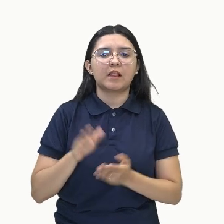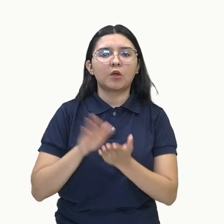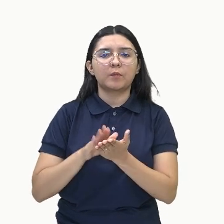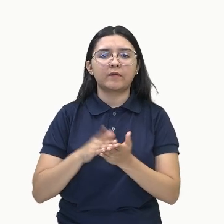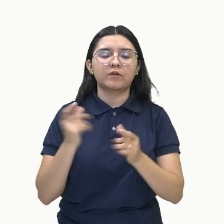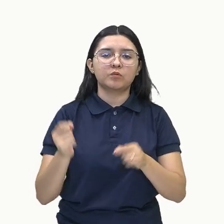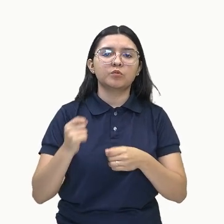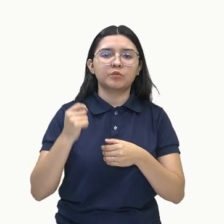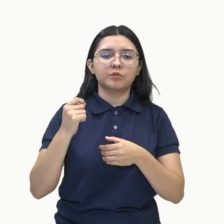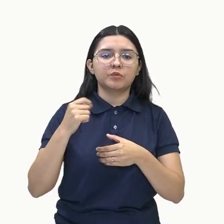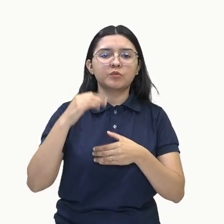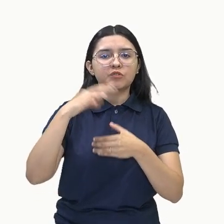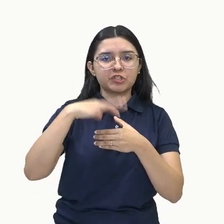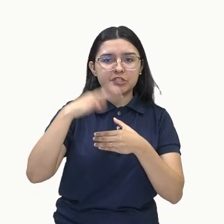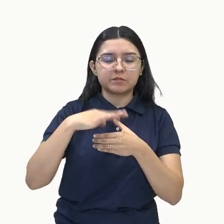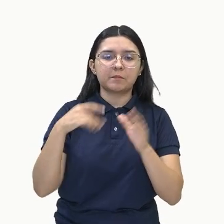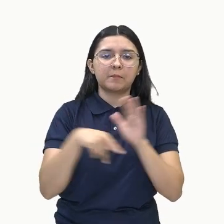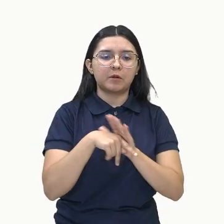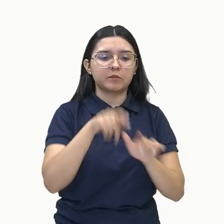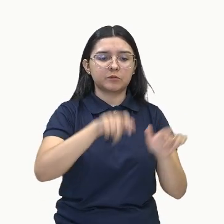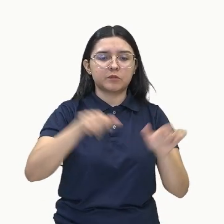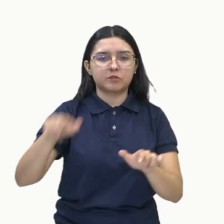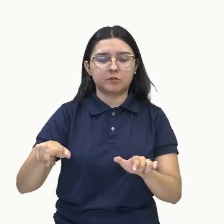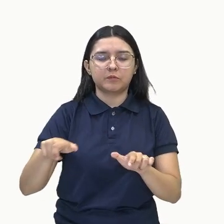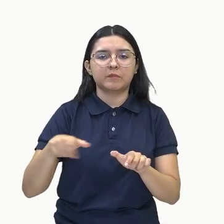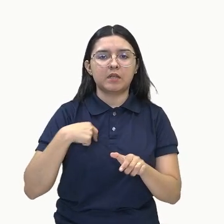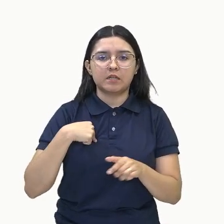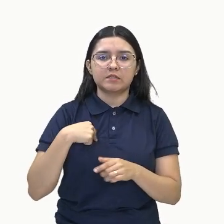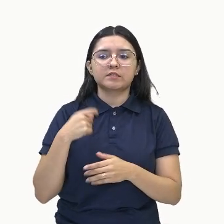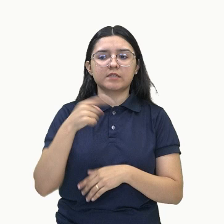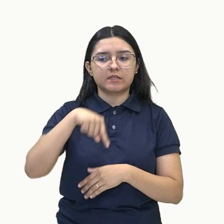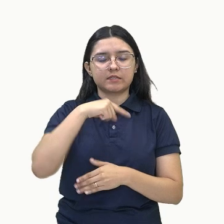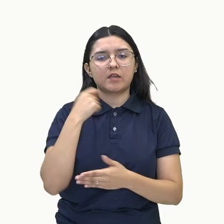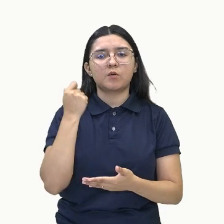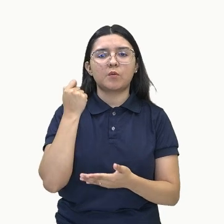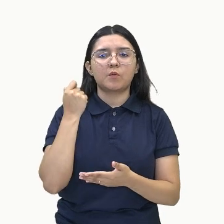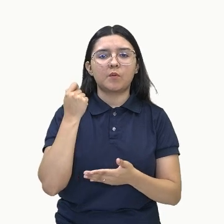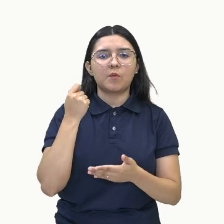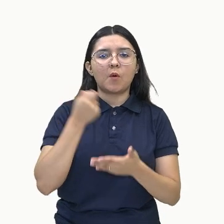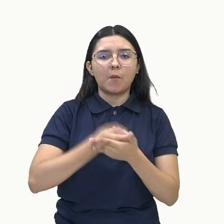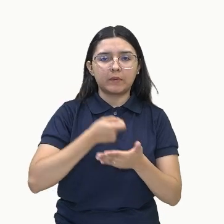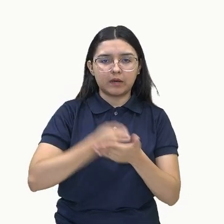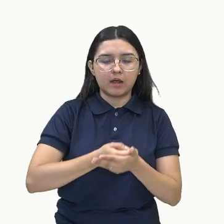dízimo da população, dos camponeses, que eram obrigados, então,